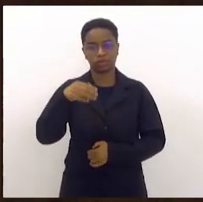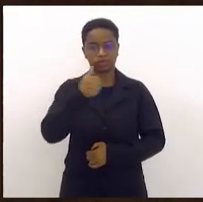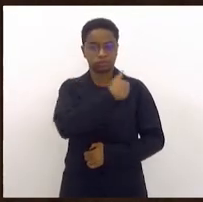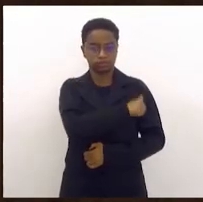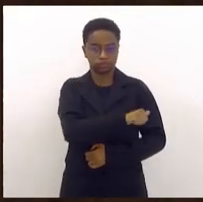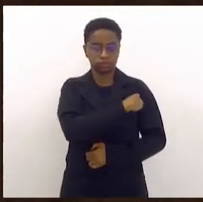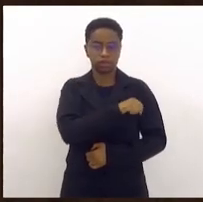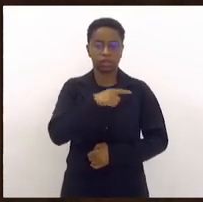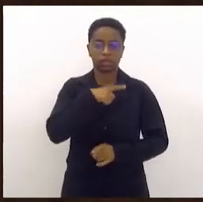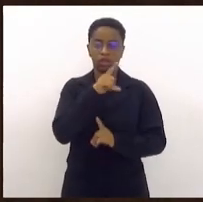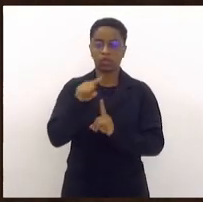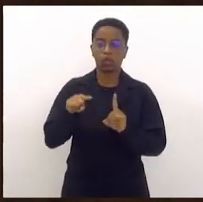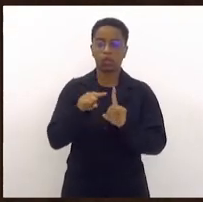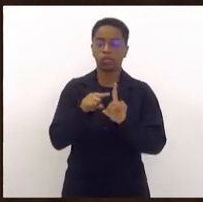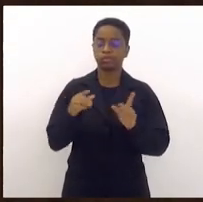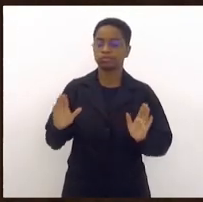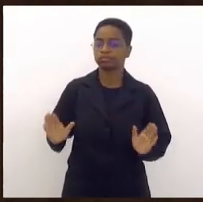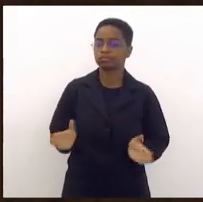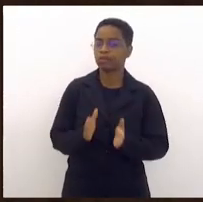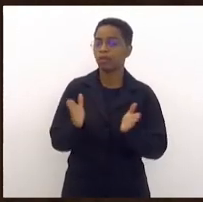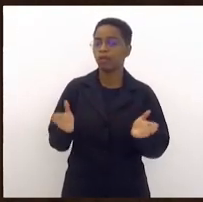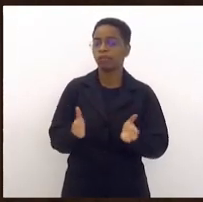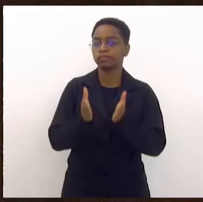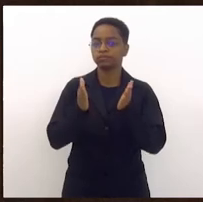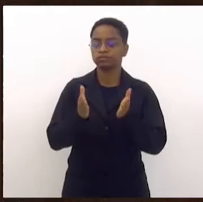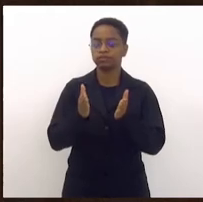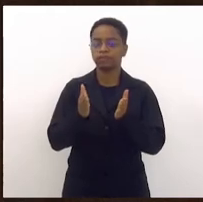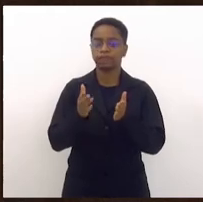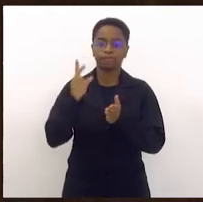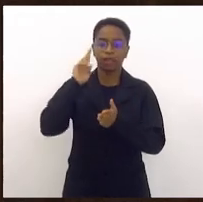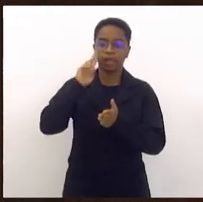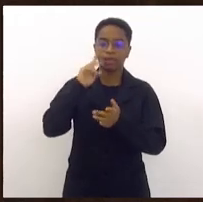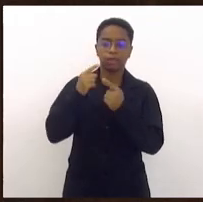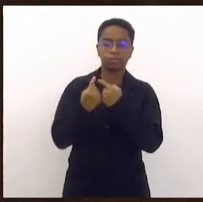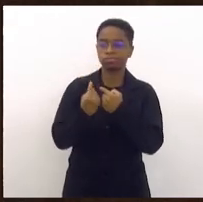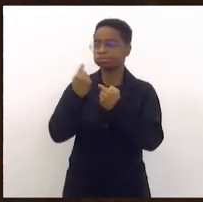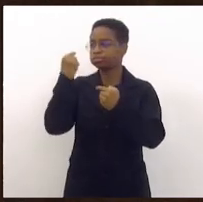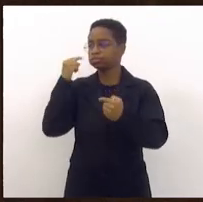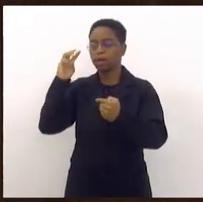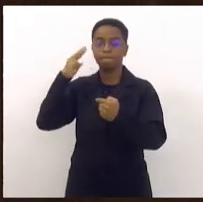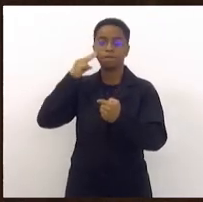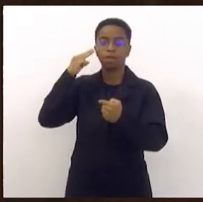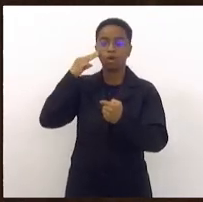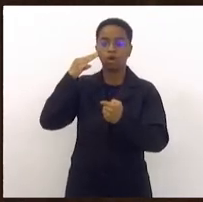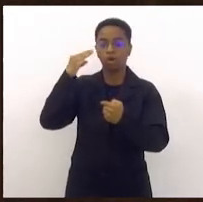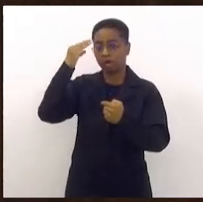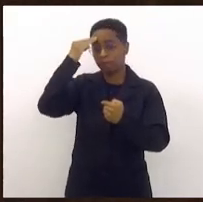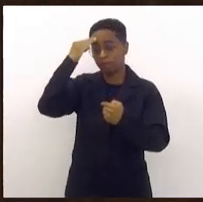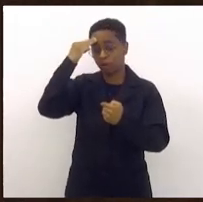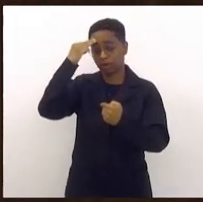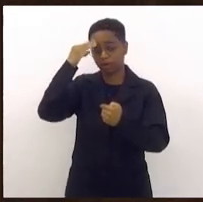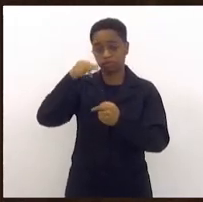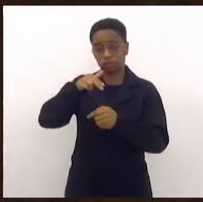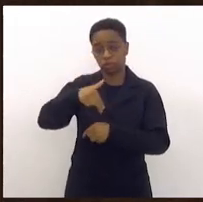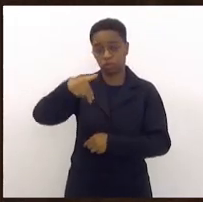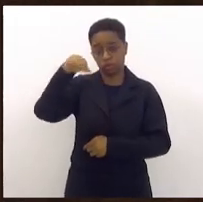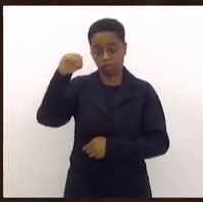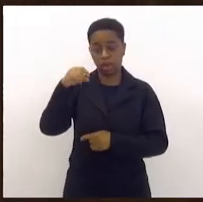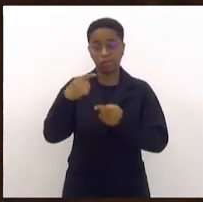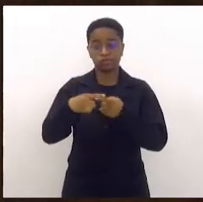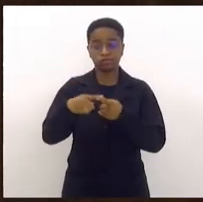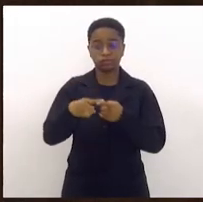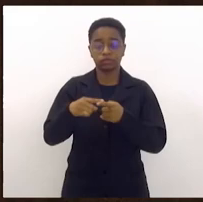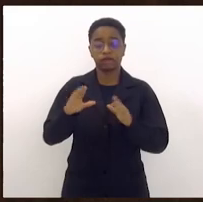como objetivo promover o resgate de uma memória predominantemente nordestina. Os arraiais contribuem de